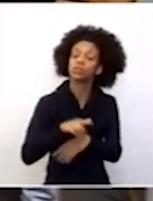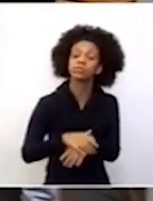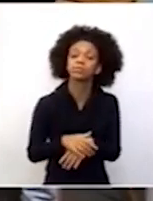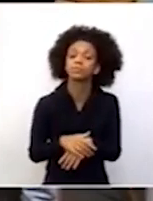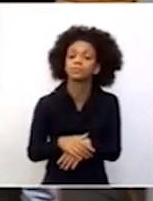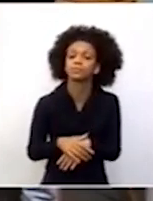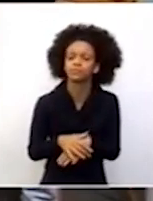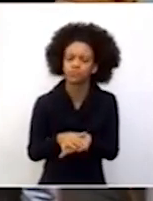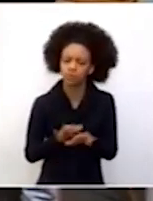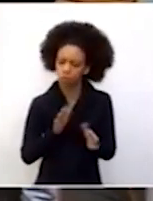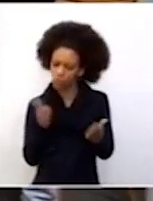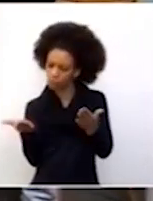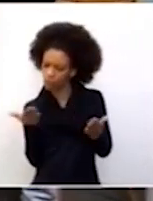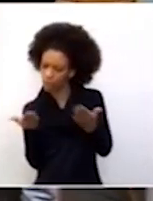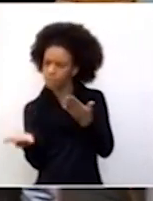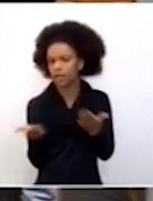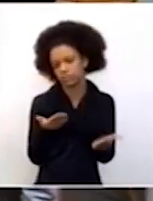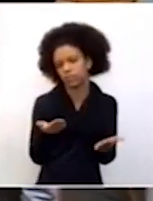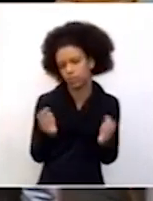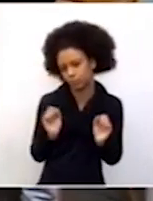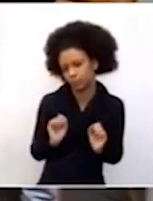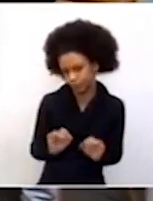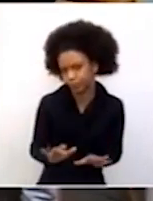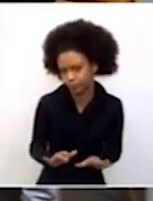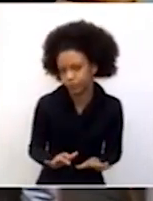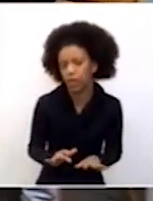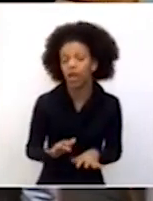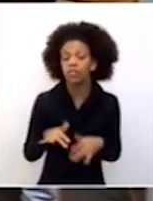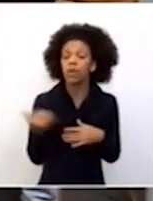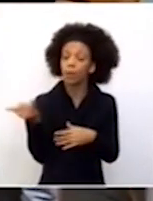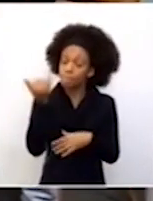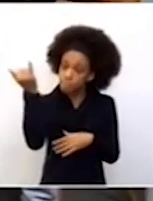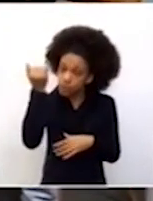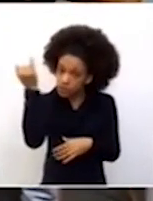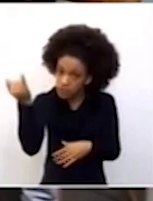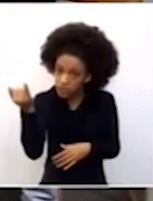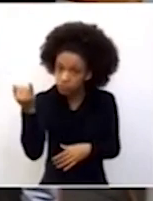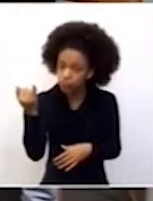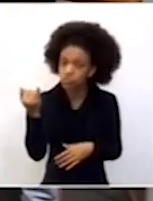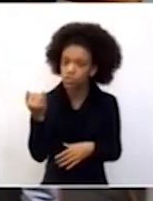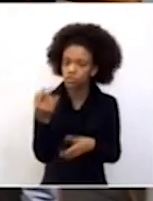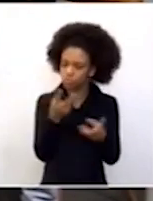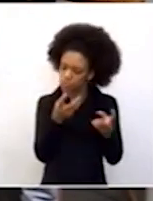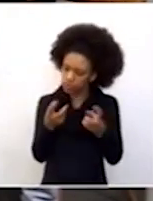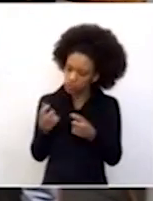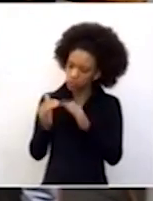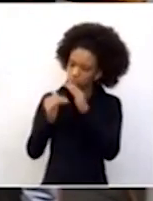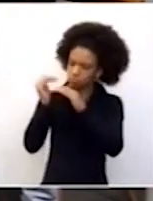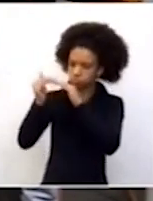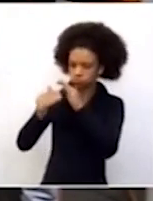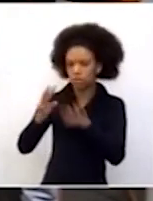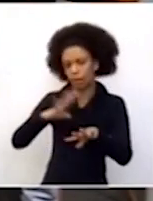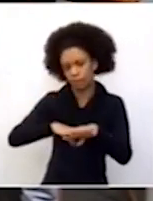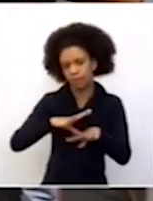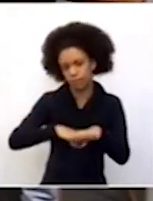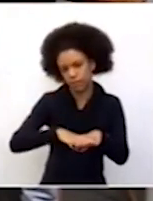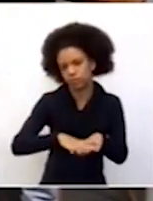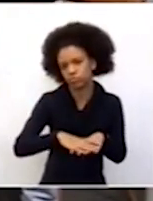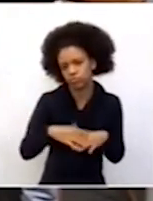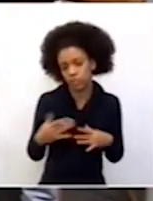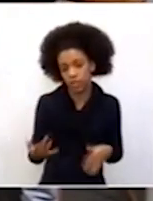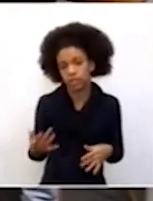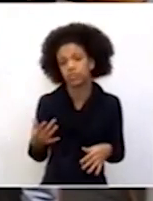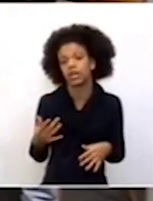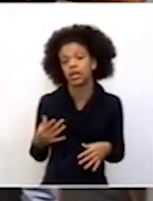essa similaridade, né? Essa comparação, tá? Então, isso é importante, né? Esse desenvolvimento de pensamento matemático, né? Nessa questão do